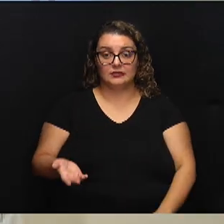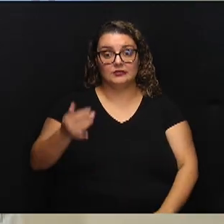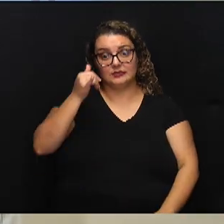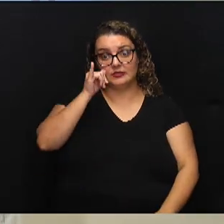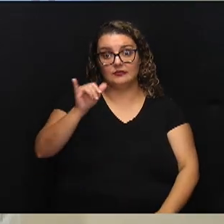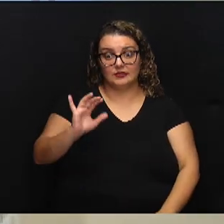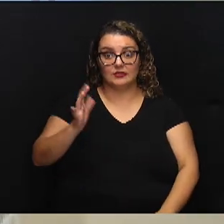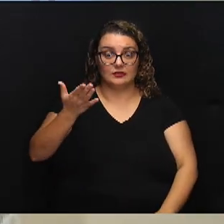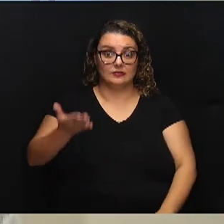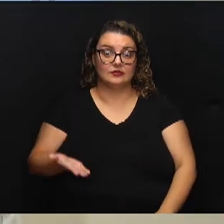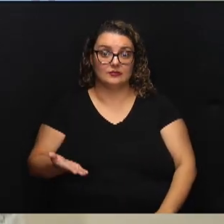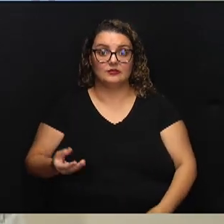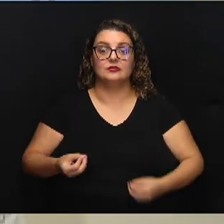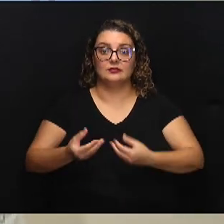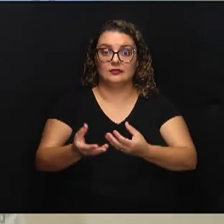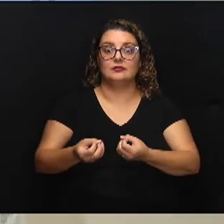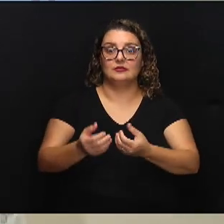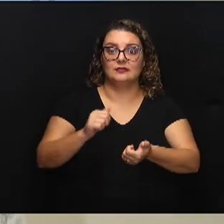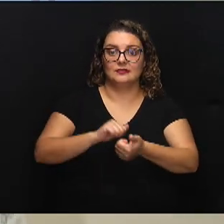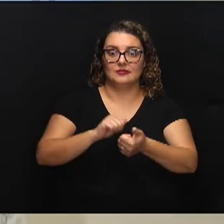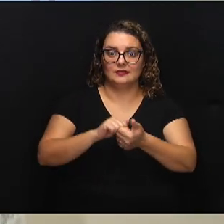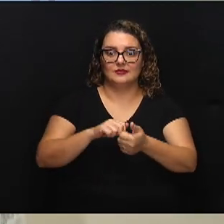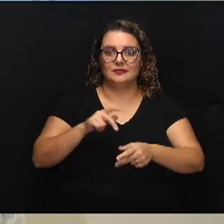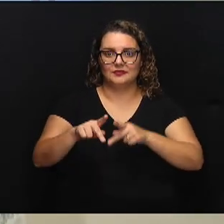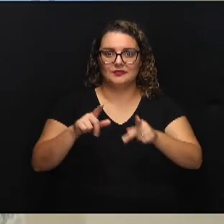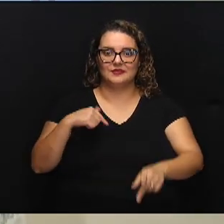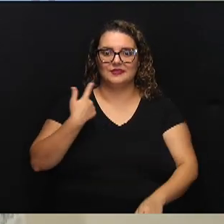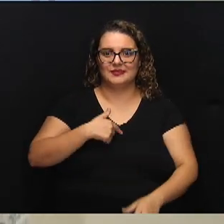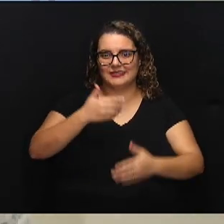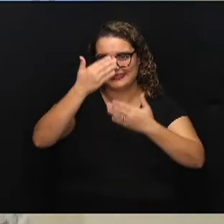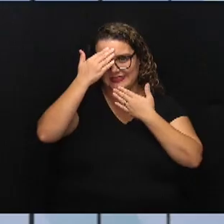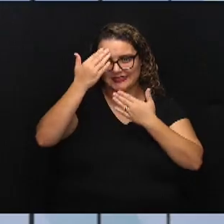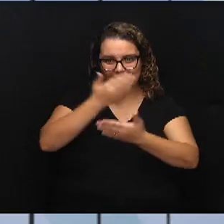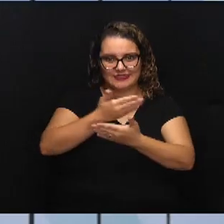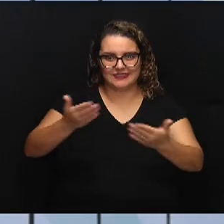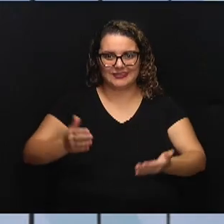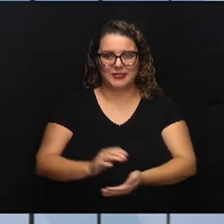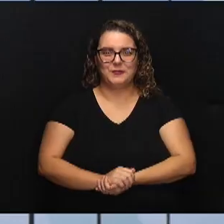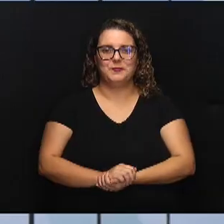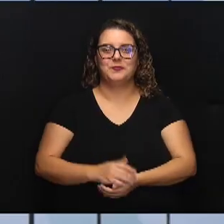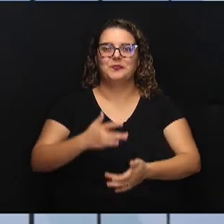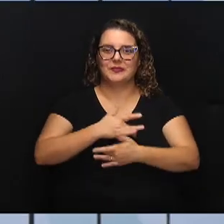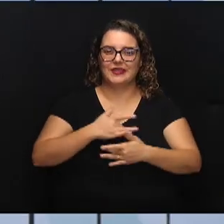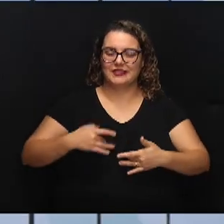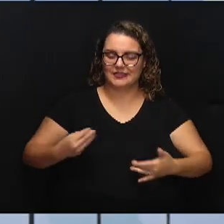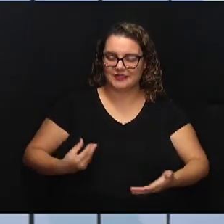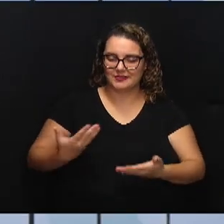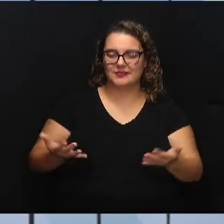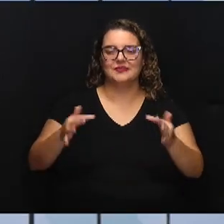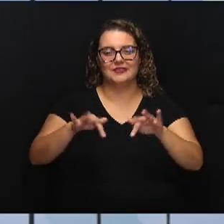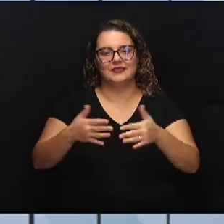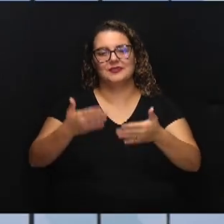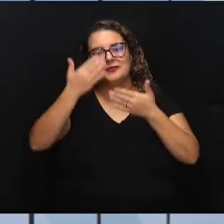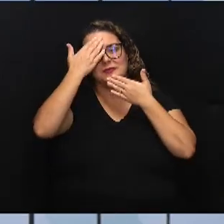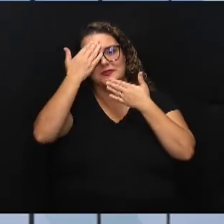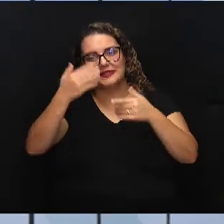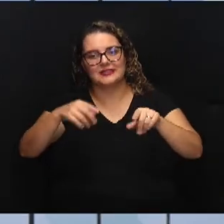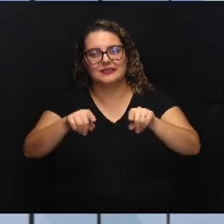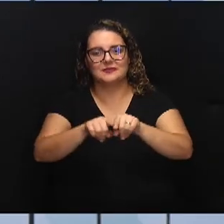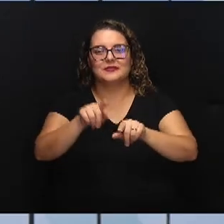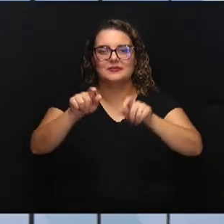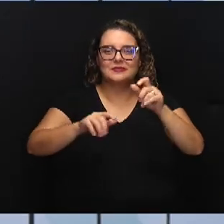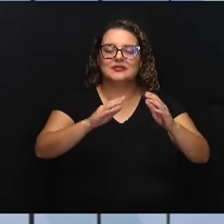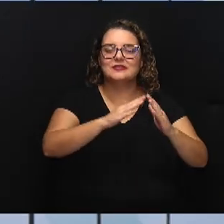também trazer informação de qualidade aqui para a nossa população. Obrigada a vocês. O Saúde é Vida fica por aqui. Obrigada também ao pessoal